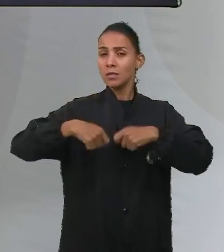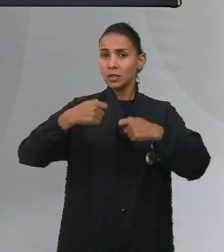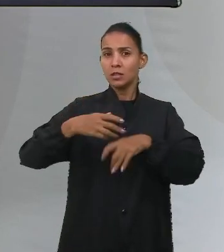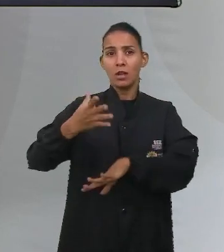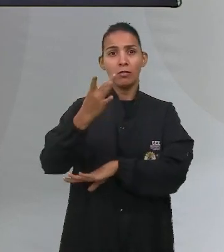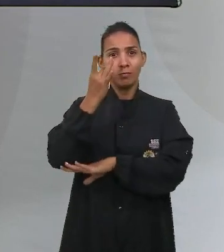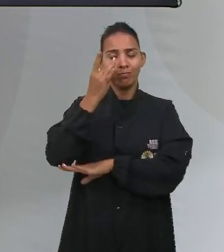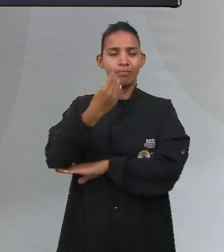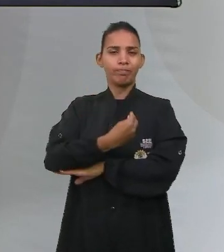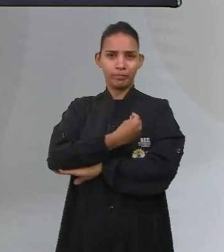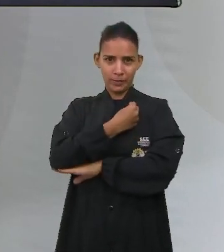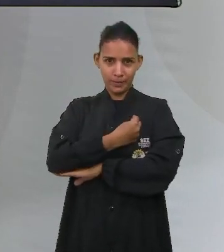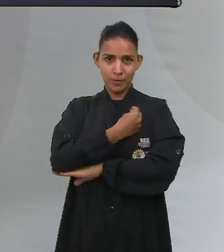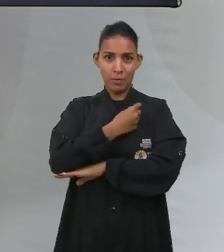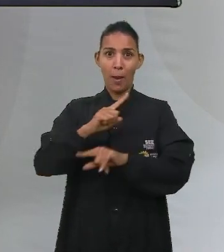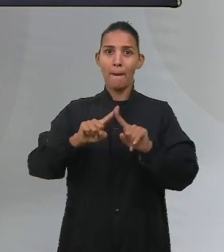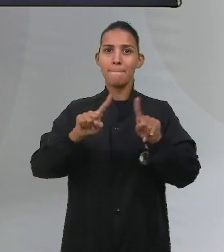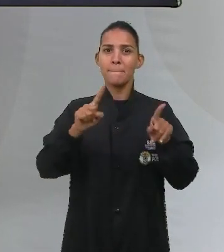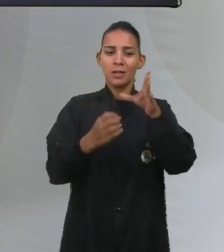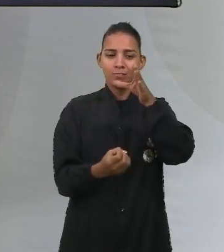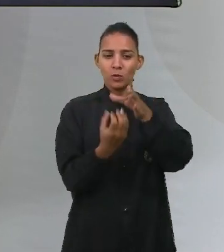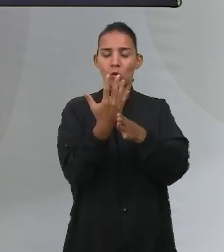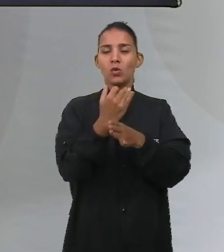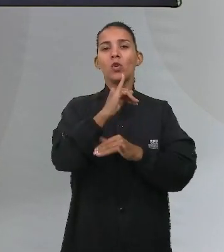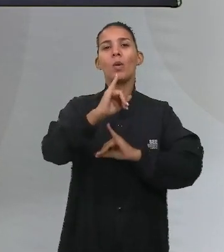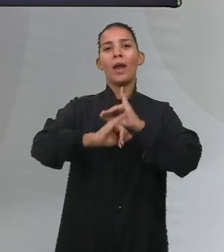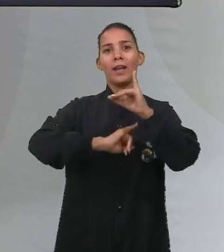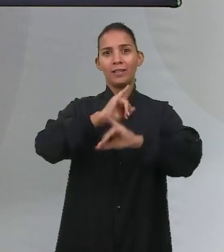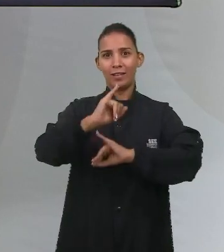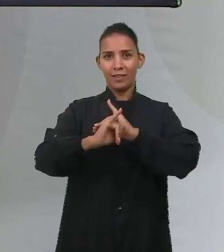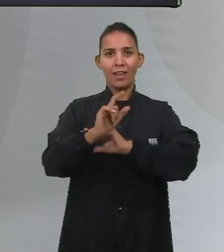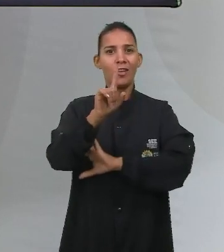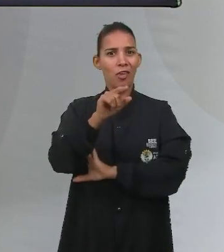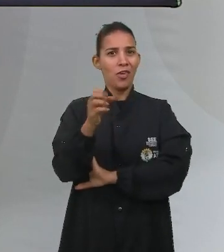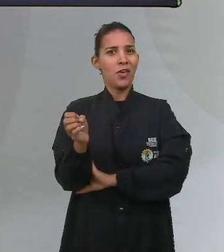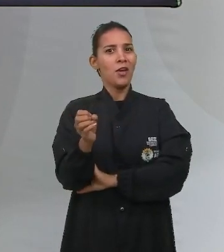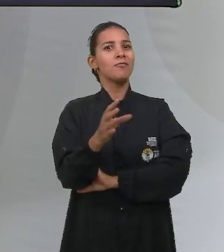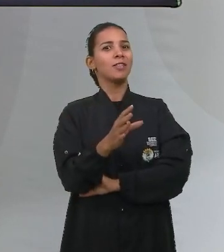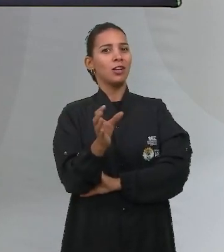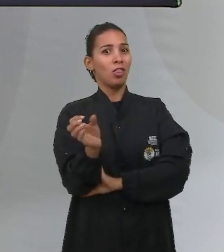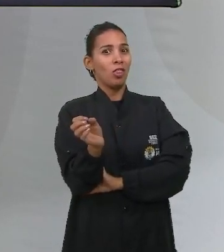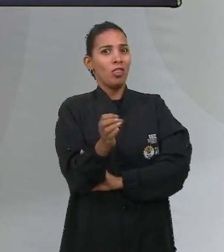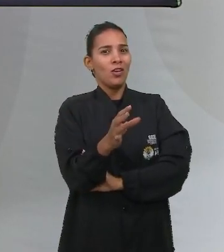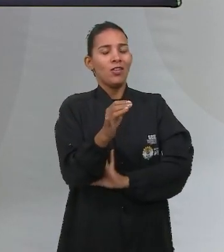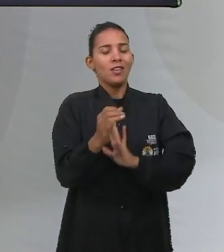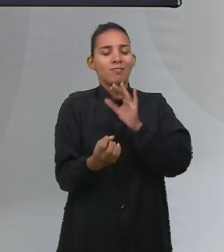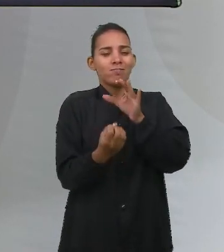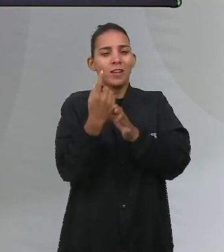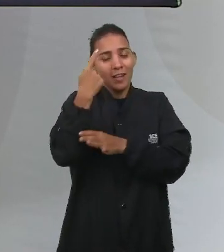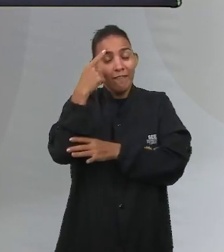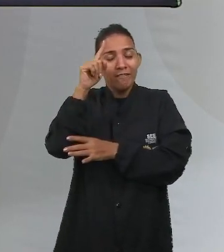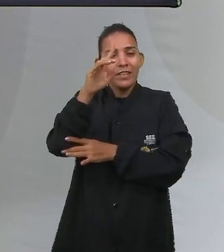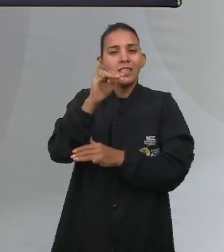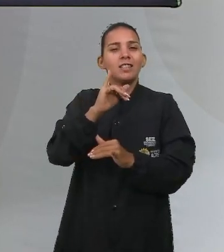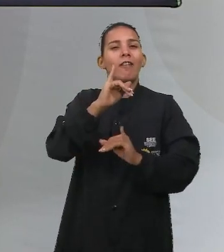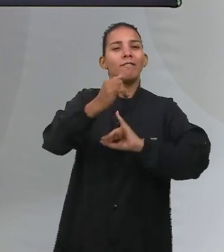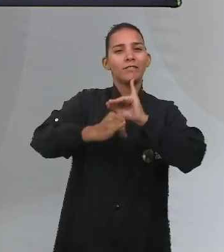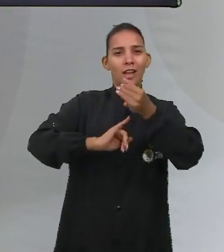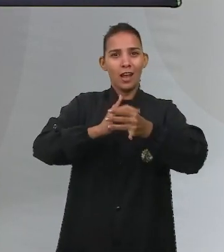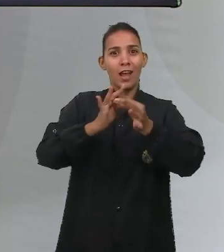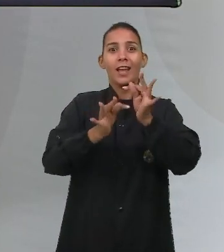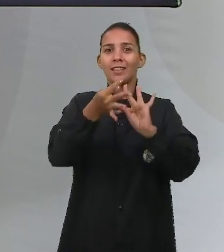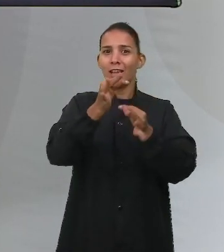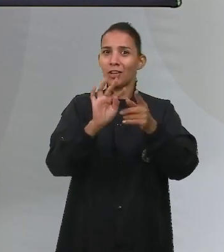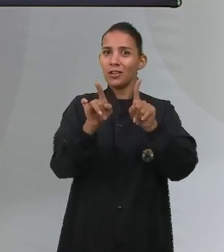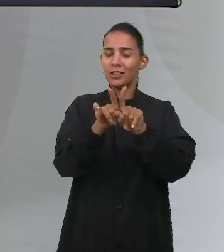da internet, que foi uma grande inovação tecnológica nessas últimas décadas, com o surgimento, obviamente, de